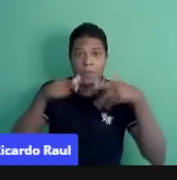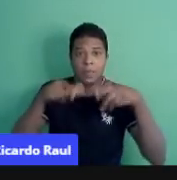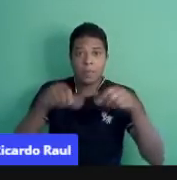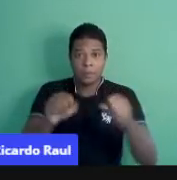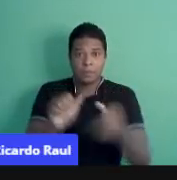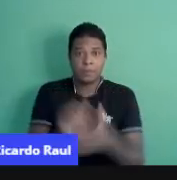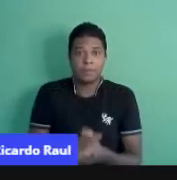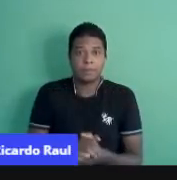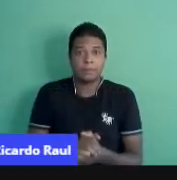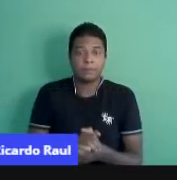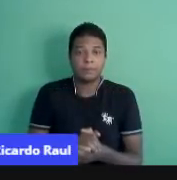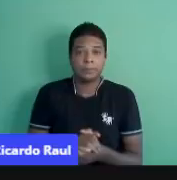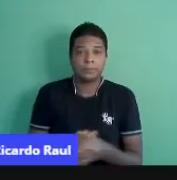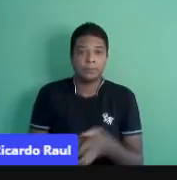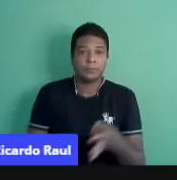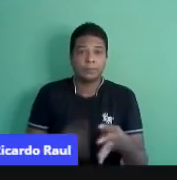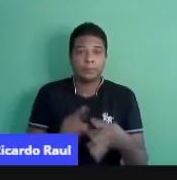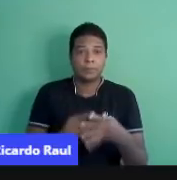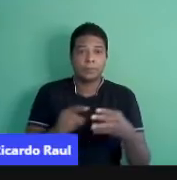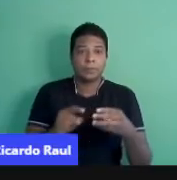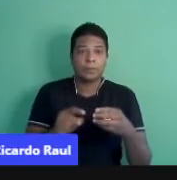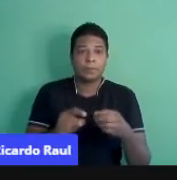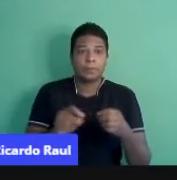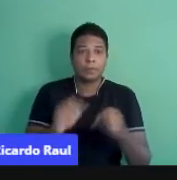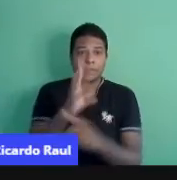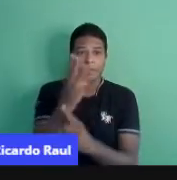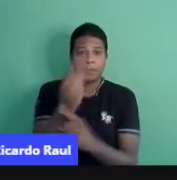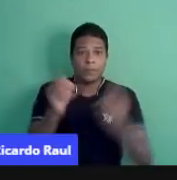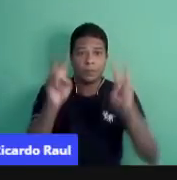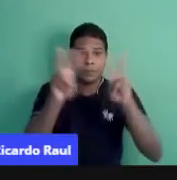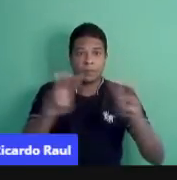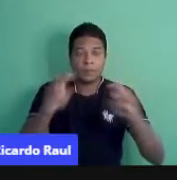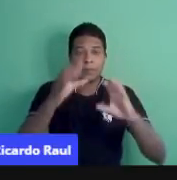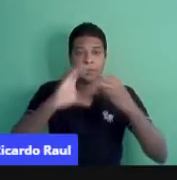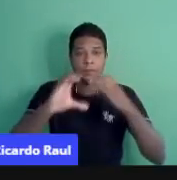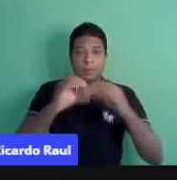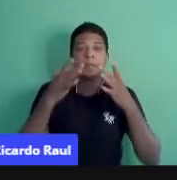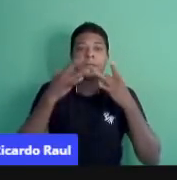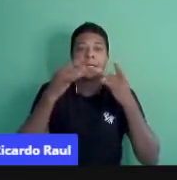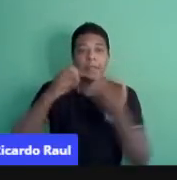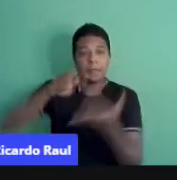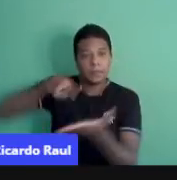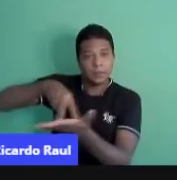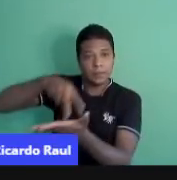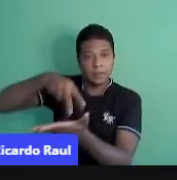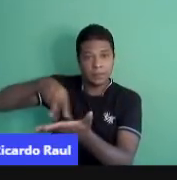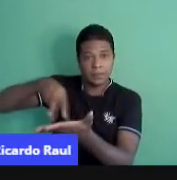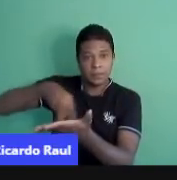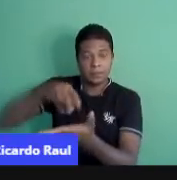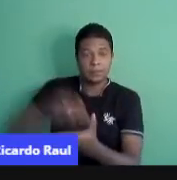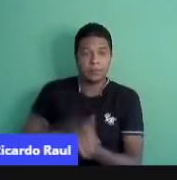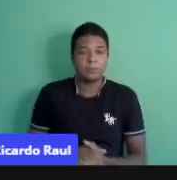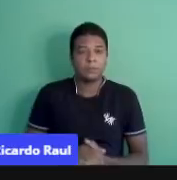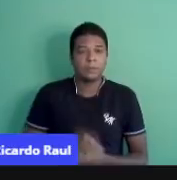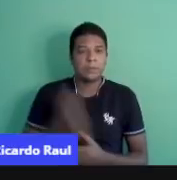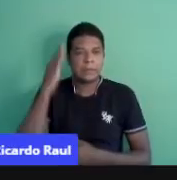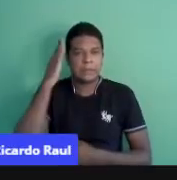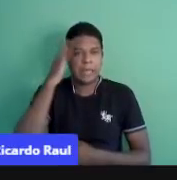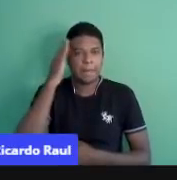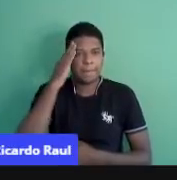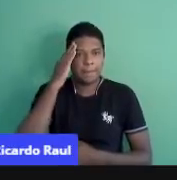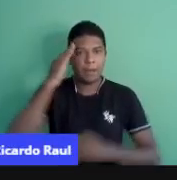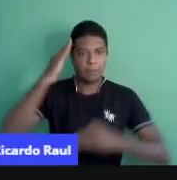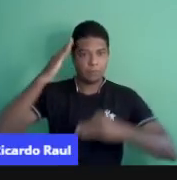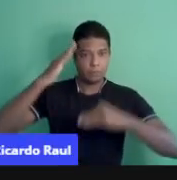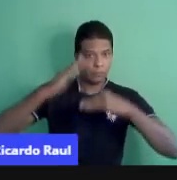artes visuais, música, teatro e dança. Nós sabemos que os profissionais